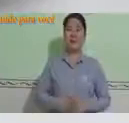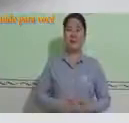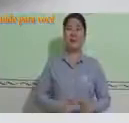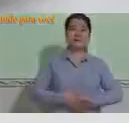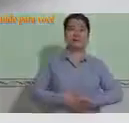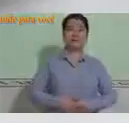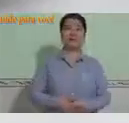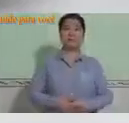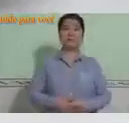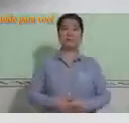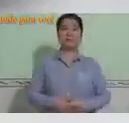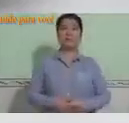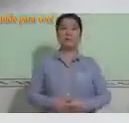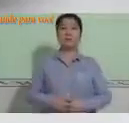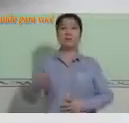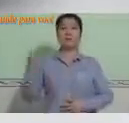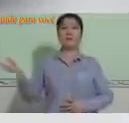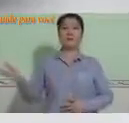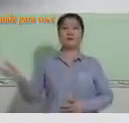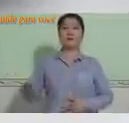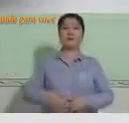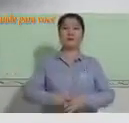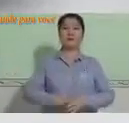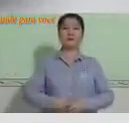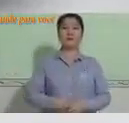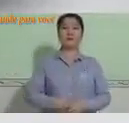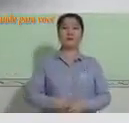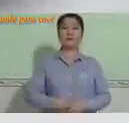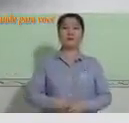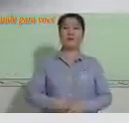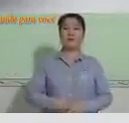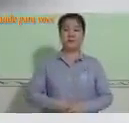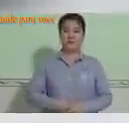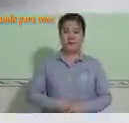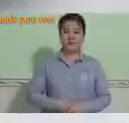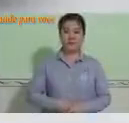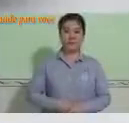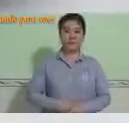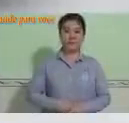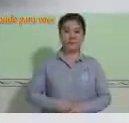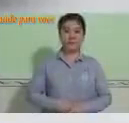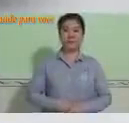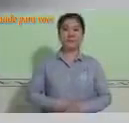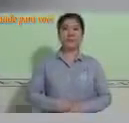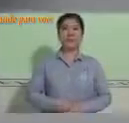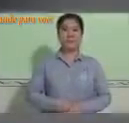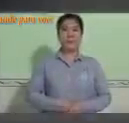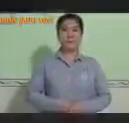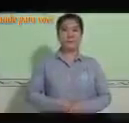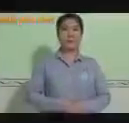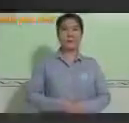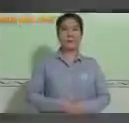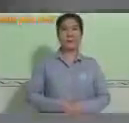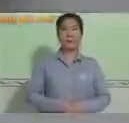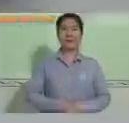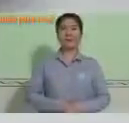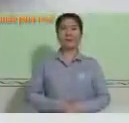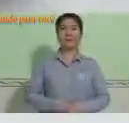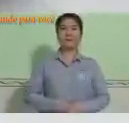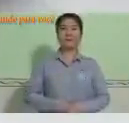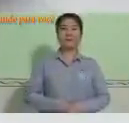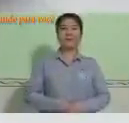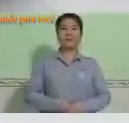um beicinho, colocar uma caneta na boca e tentar fazer um desenho numa folha de papel,